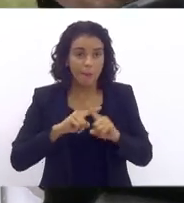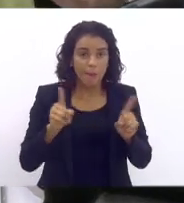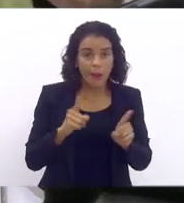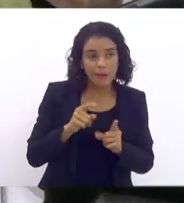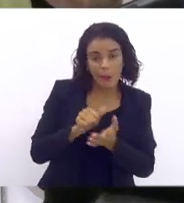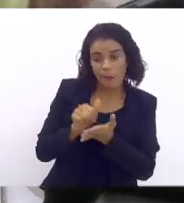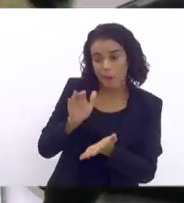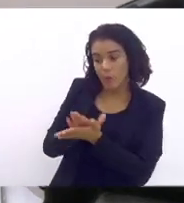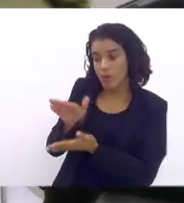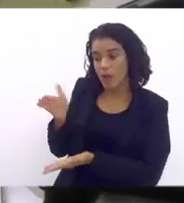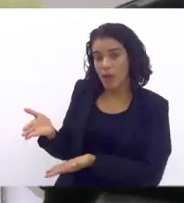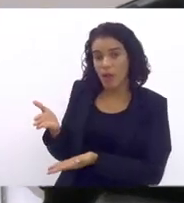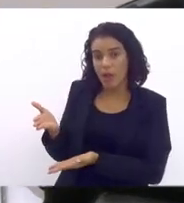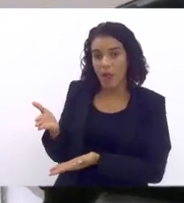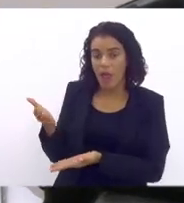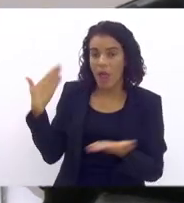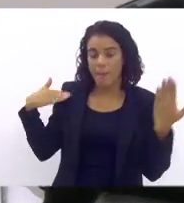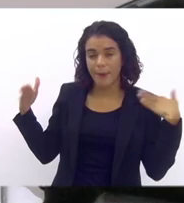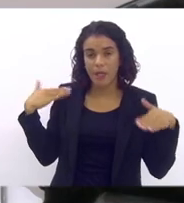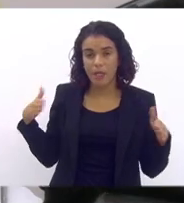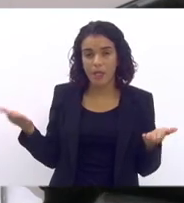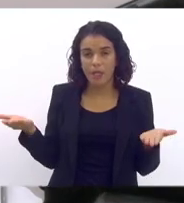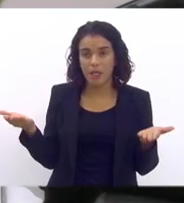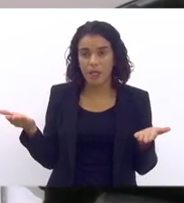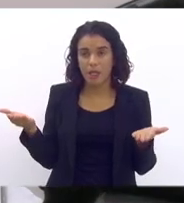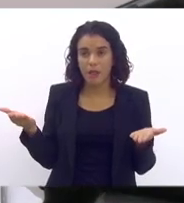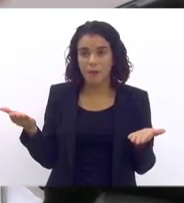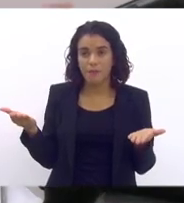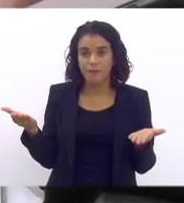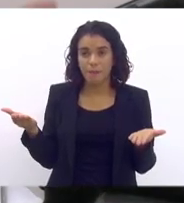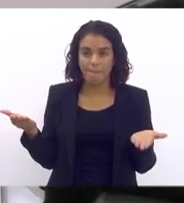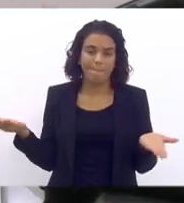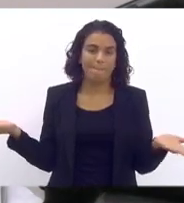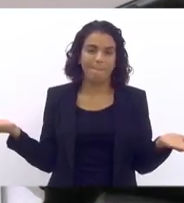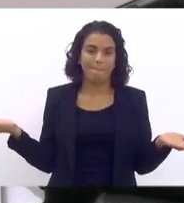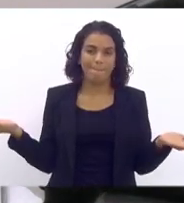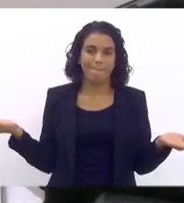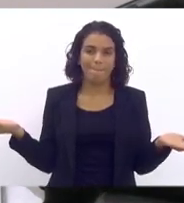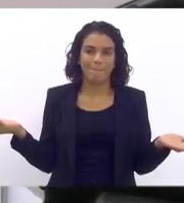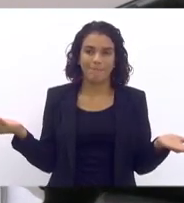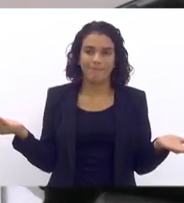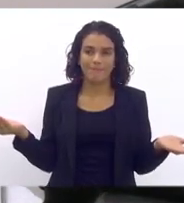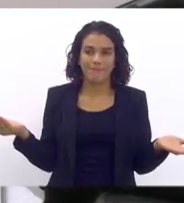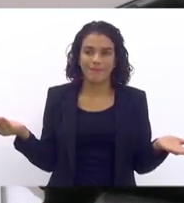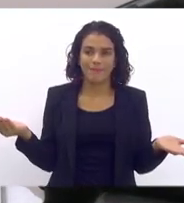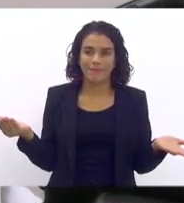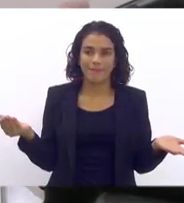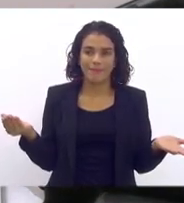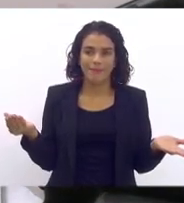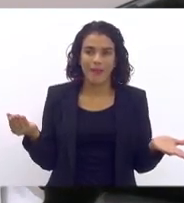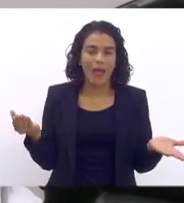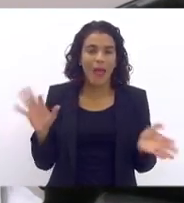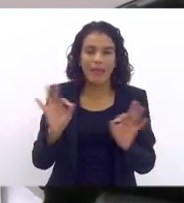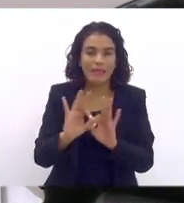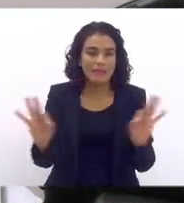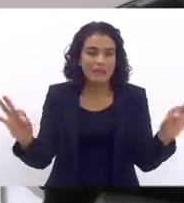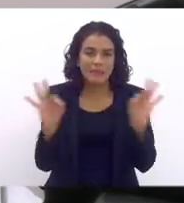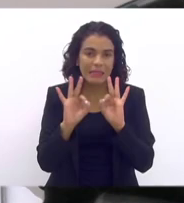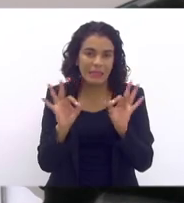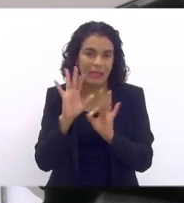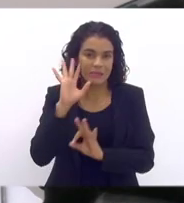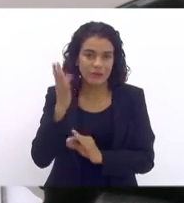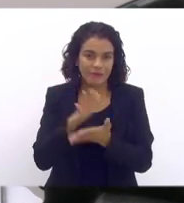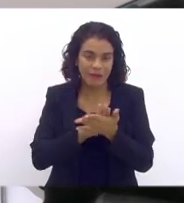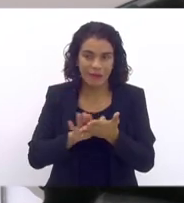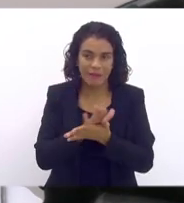emitir a multa no caso do navio é a Marinha Ele só faz do operadora pô é Um retalho Ninguém chega a lugar nenhum desse jeito estô